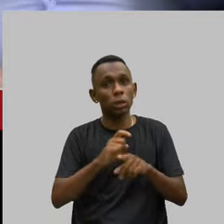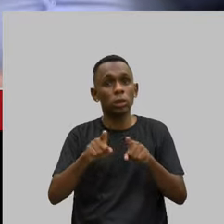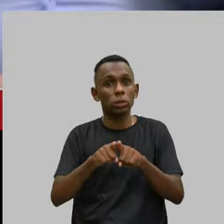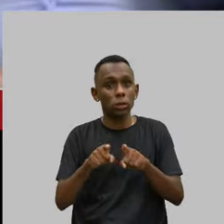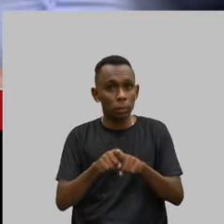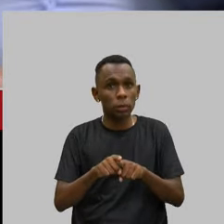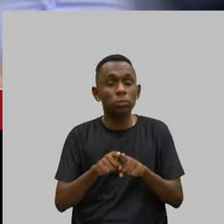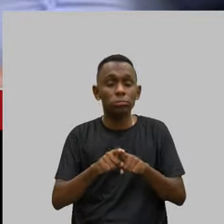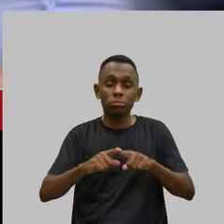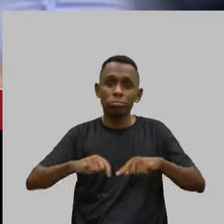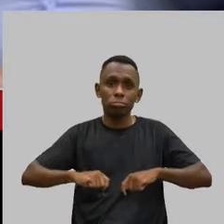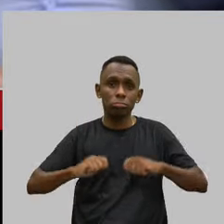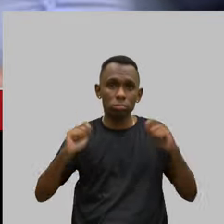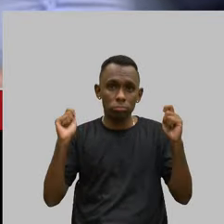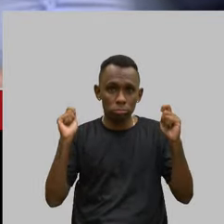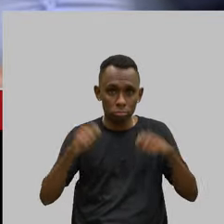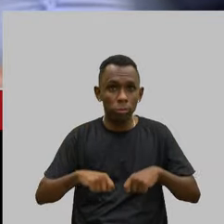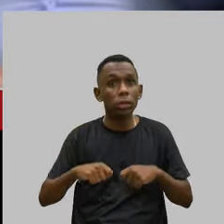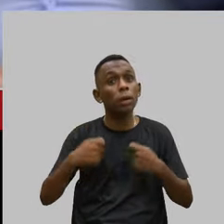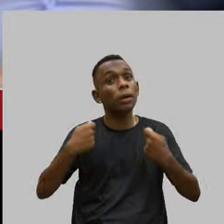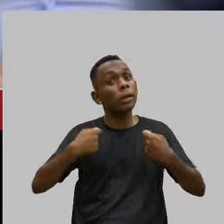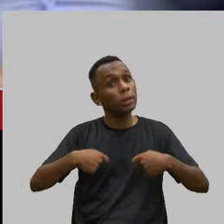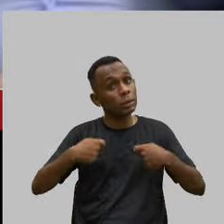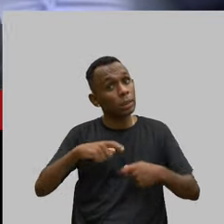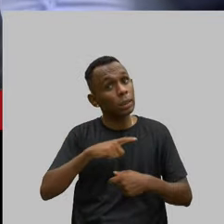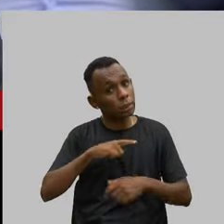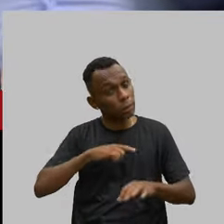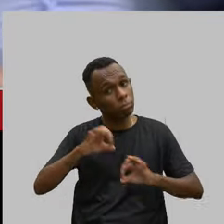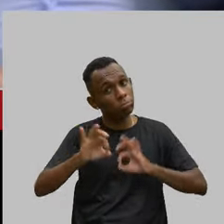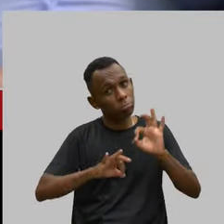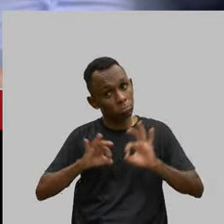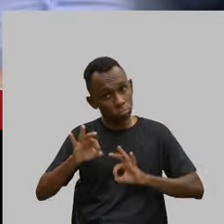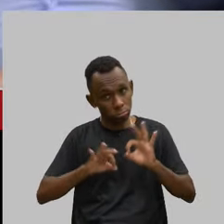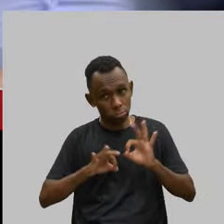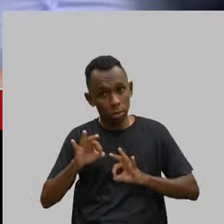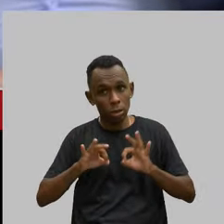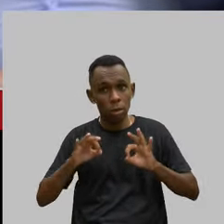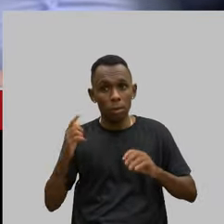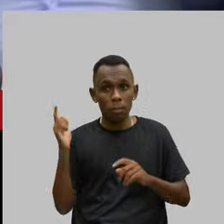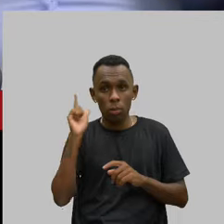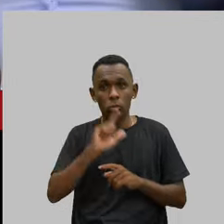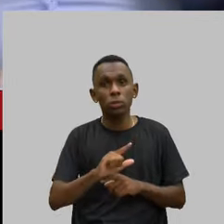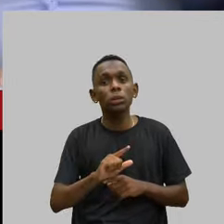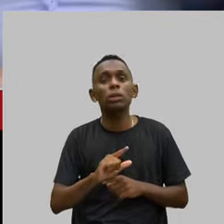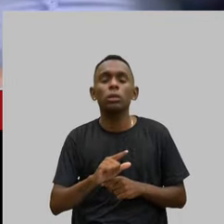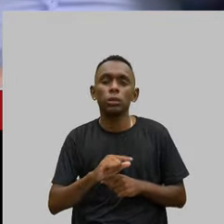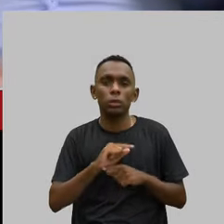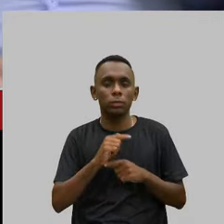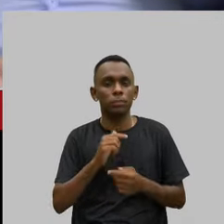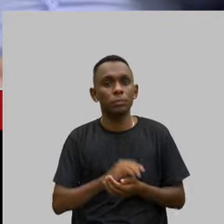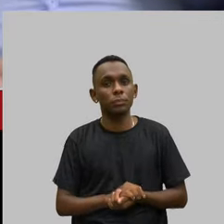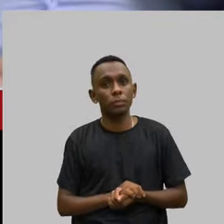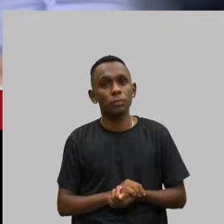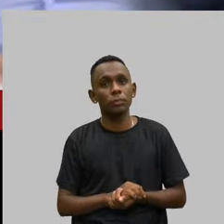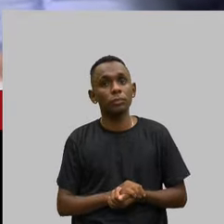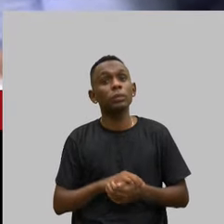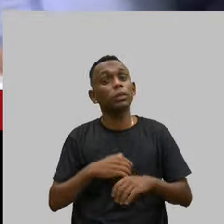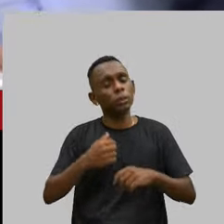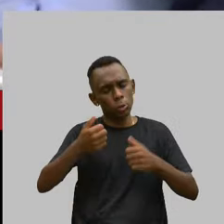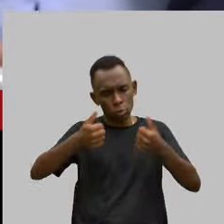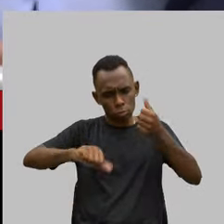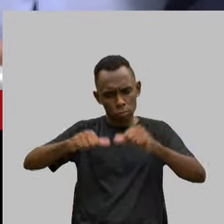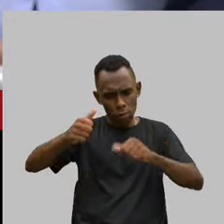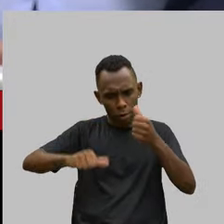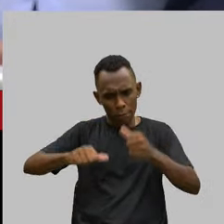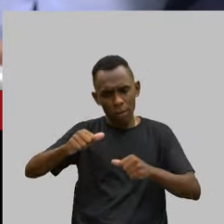Brasil e sim temos temos que ter preparo né para atender todas essas demandas e ocorre a fiscalização